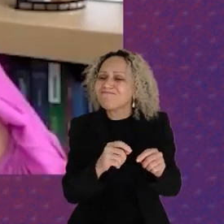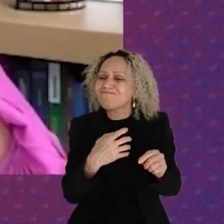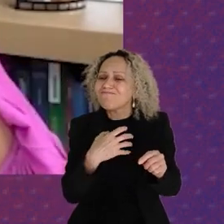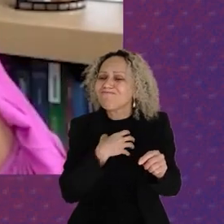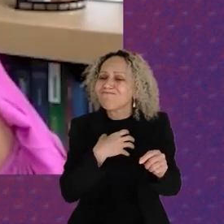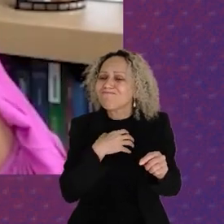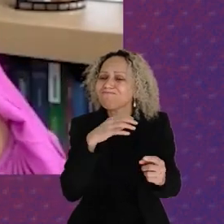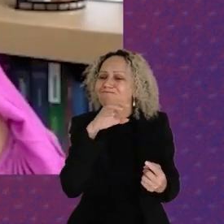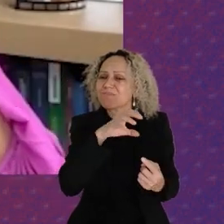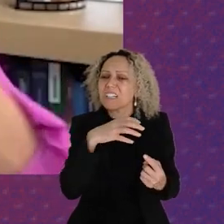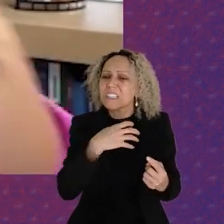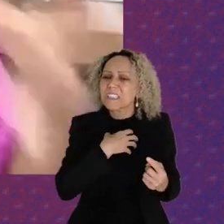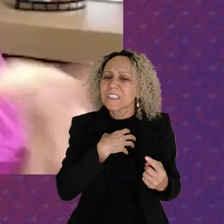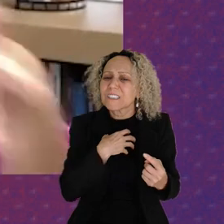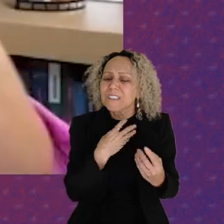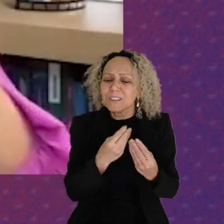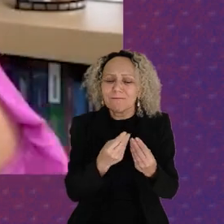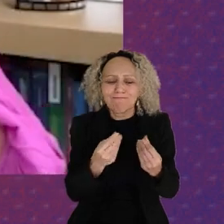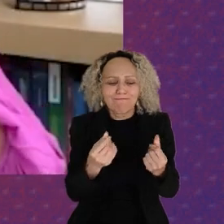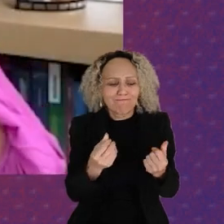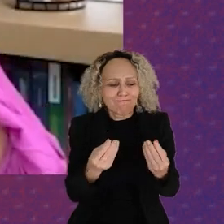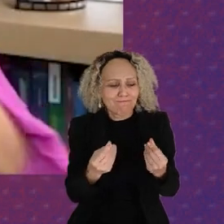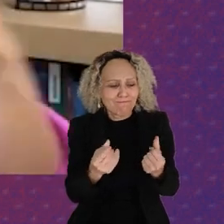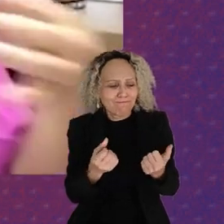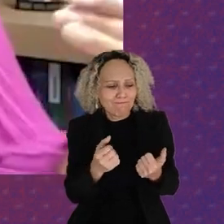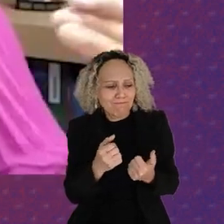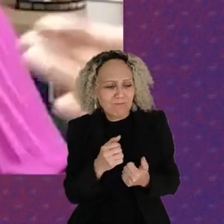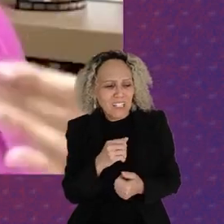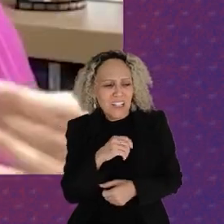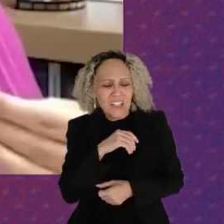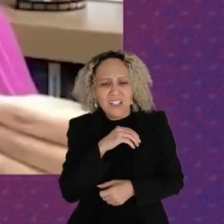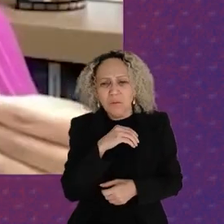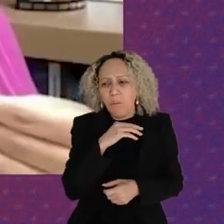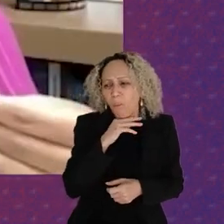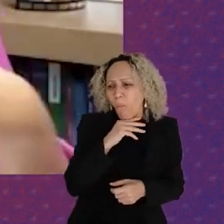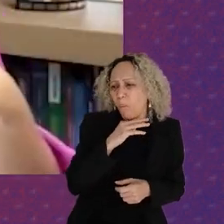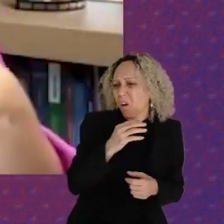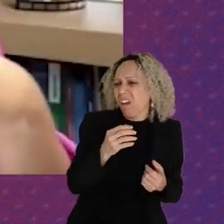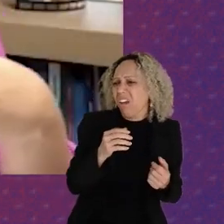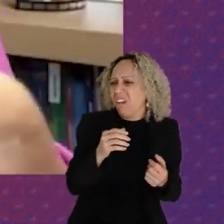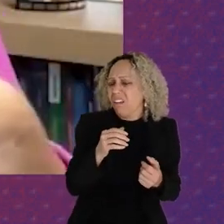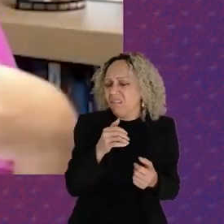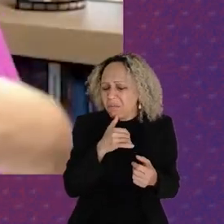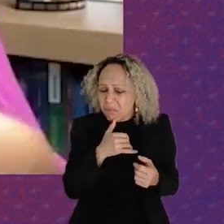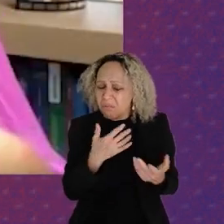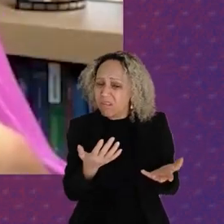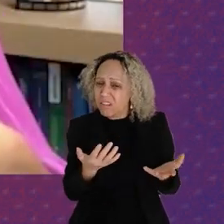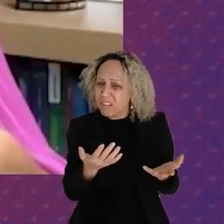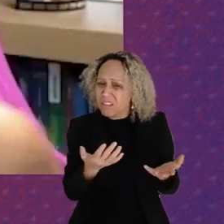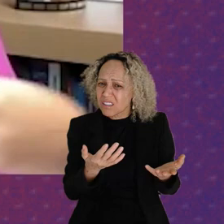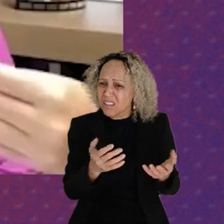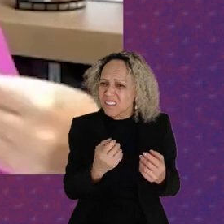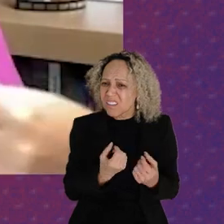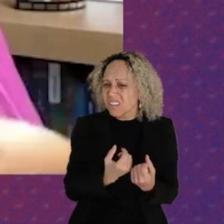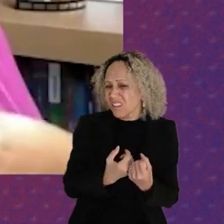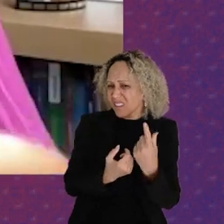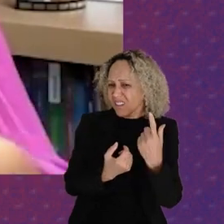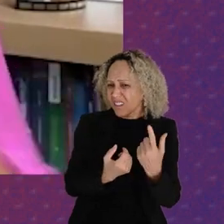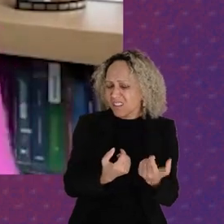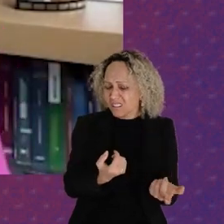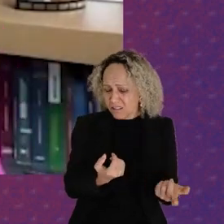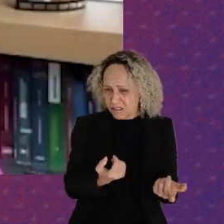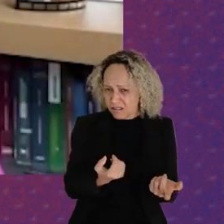aguentar, né? Não serve para a política. Lá vem junto, né? Uma agressão vem junto com a